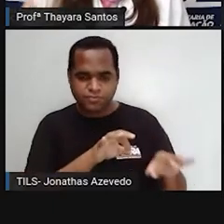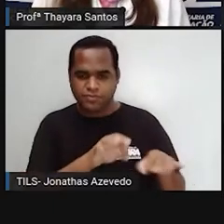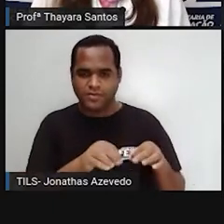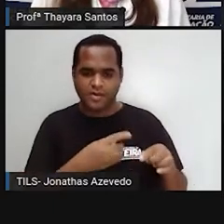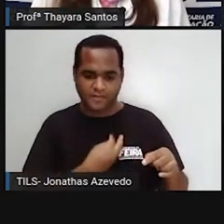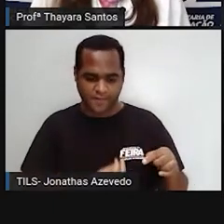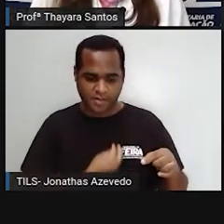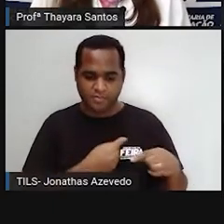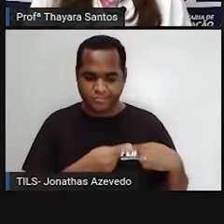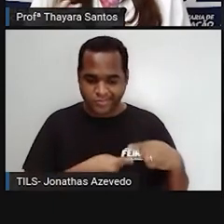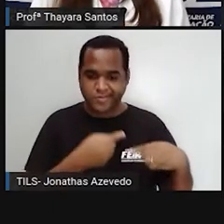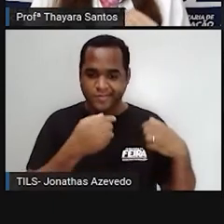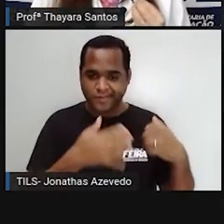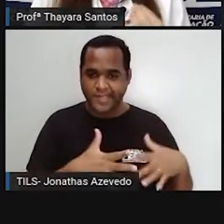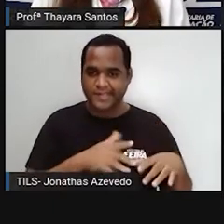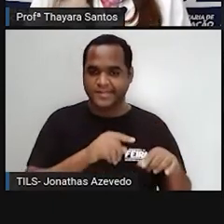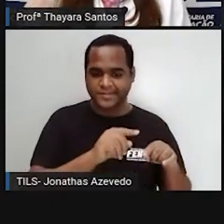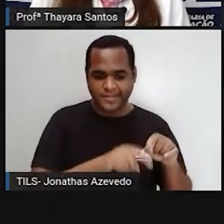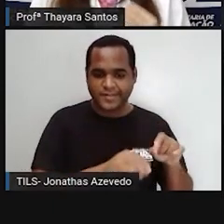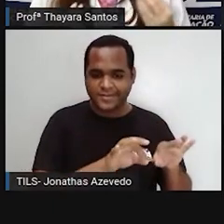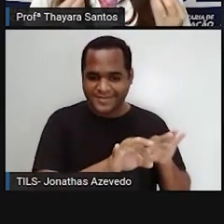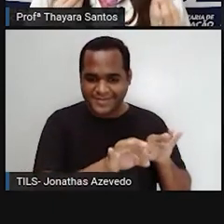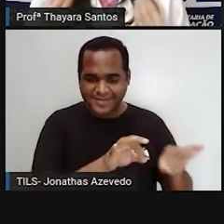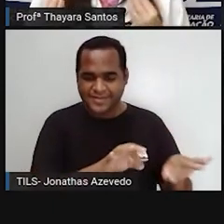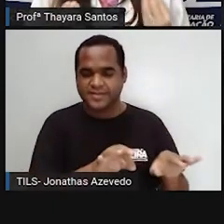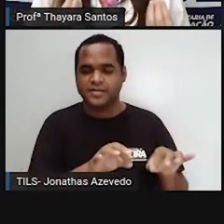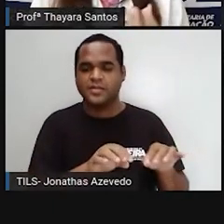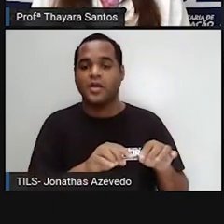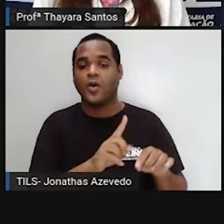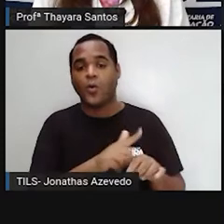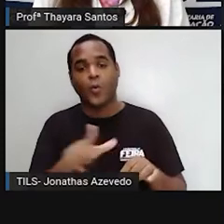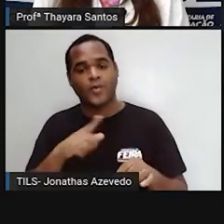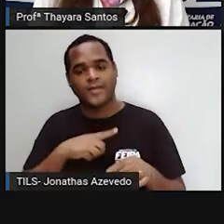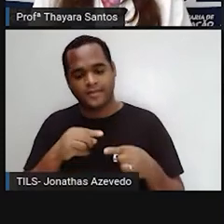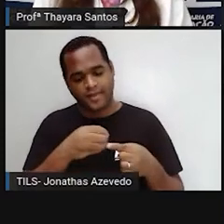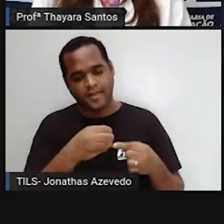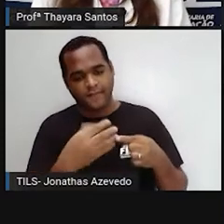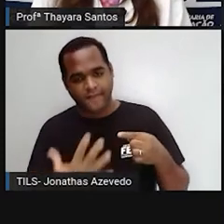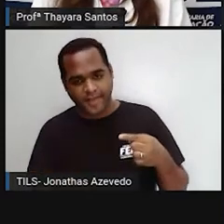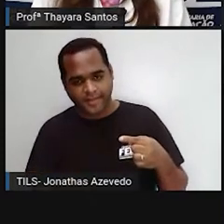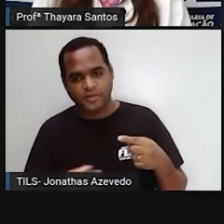reproduzem assexuadamente e tem seres vivos que conseguem se reproduzir das duas formas, como a